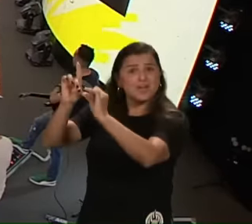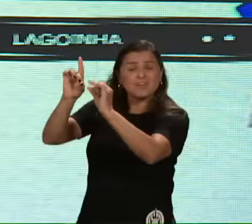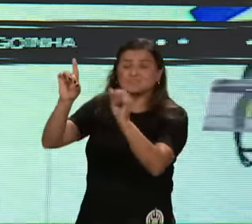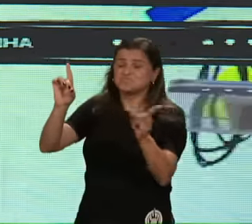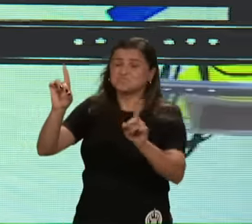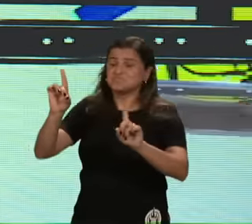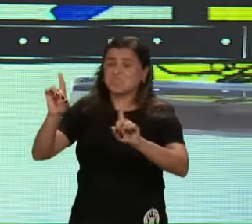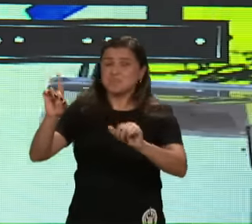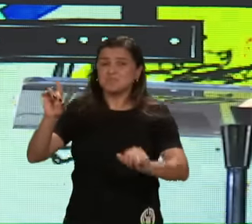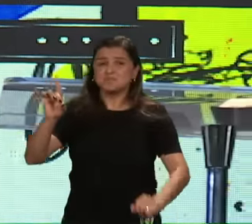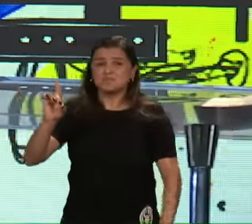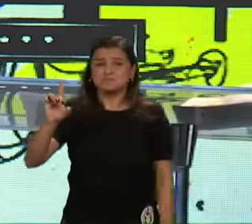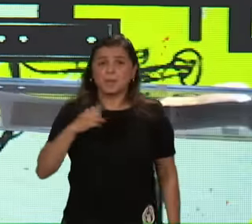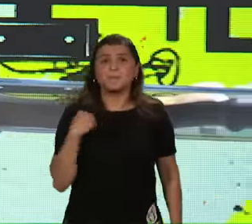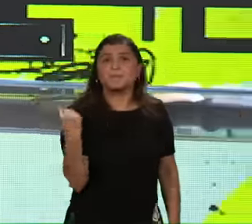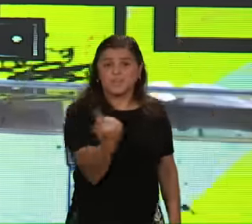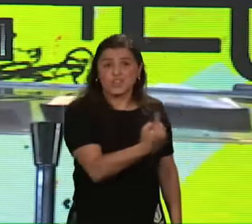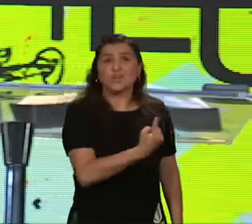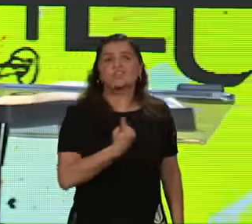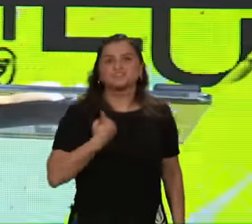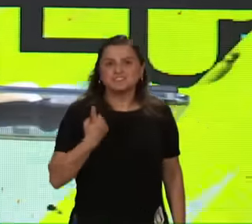agradá-lo. Mas